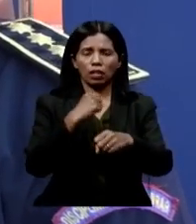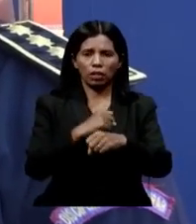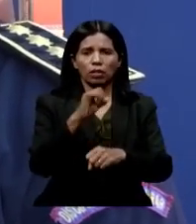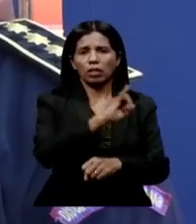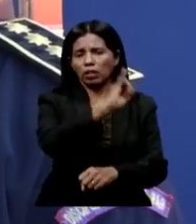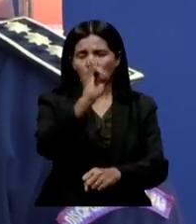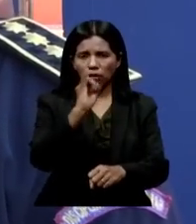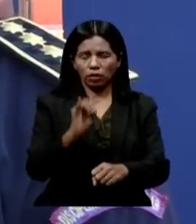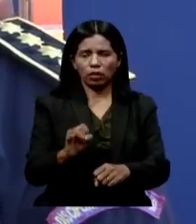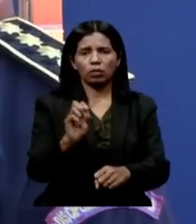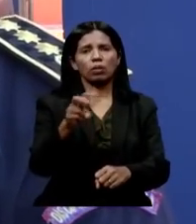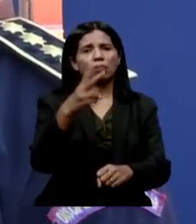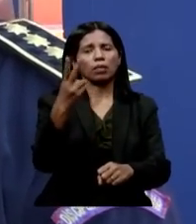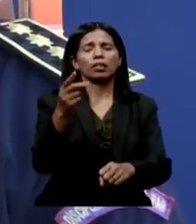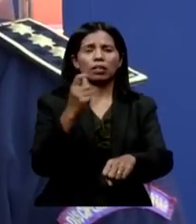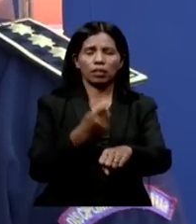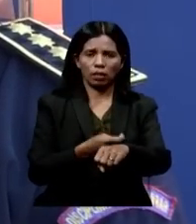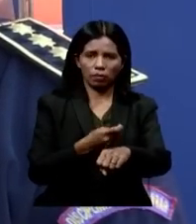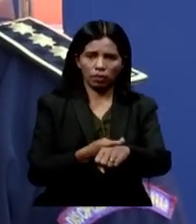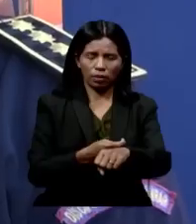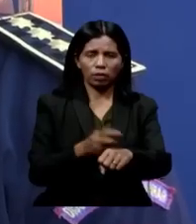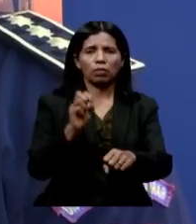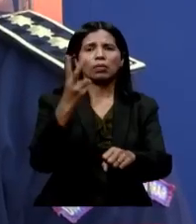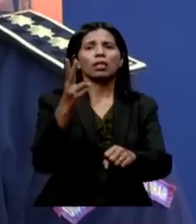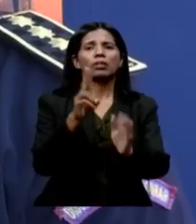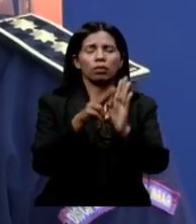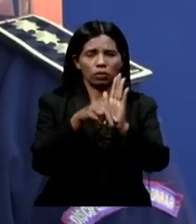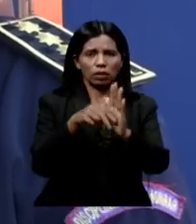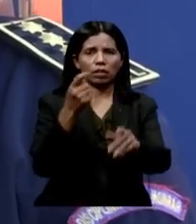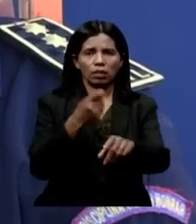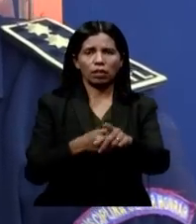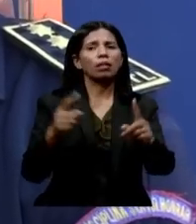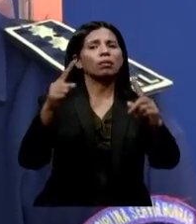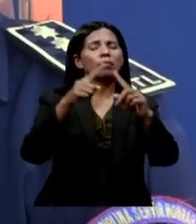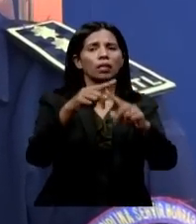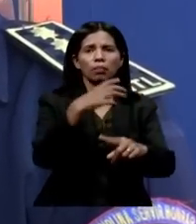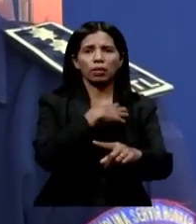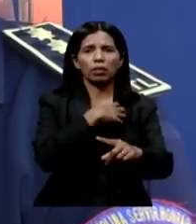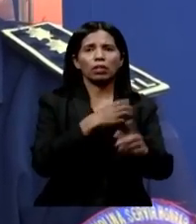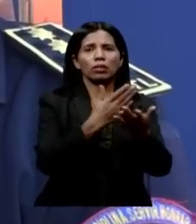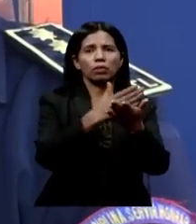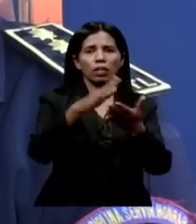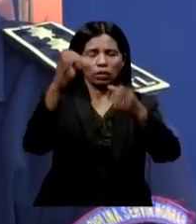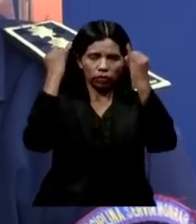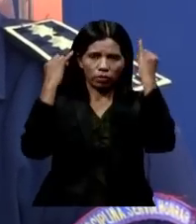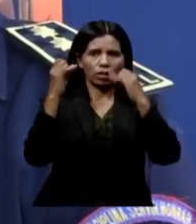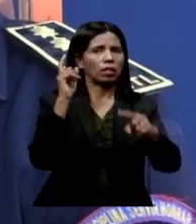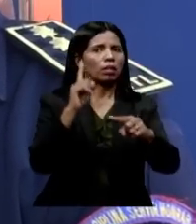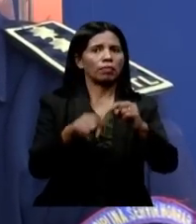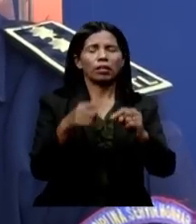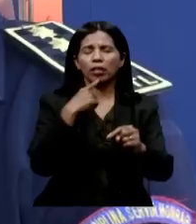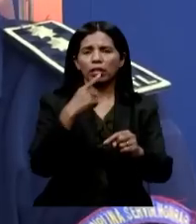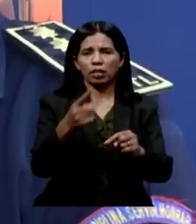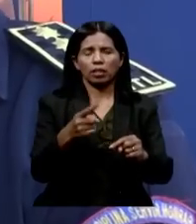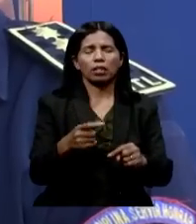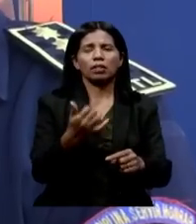identificação 12 horas de tempo. Vai a polícia pode explora informação. Labeli interpreta buat na sala